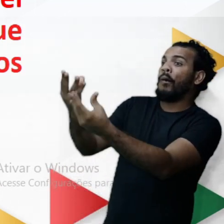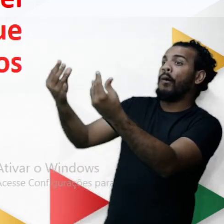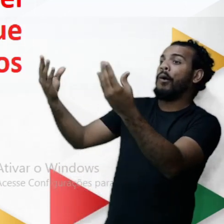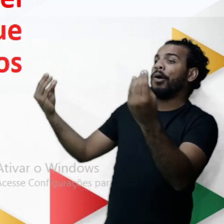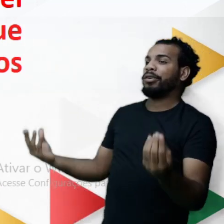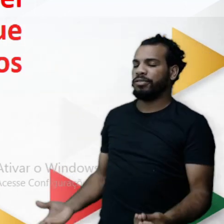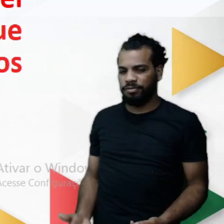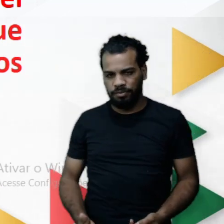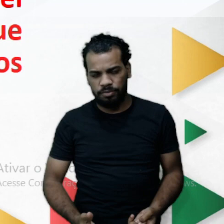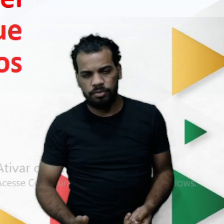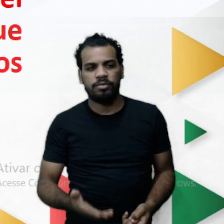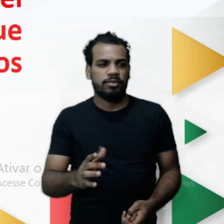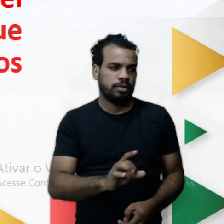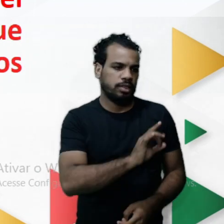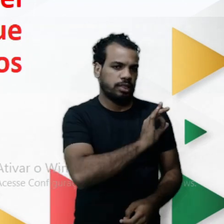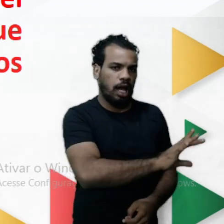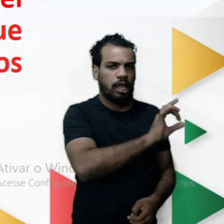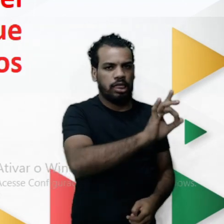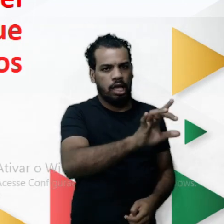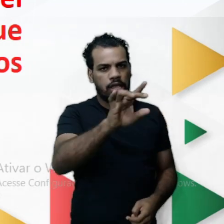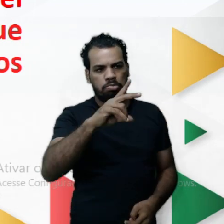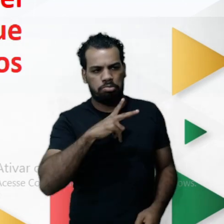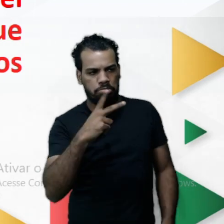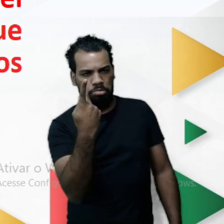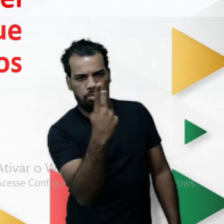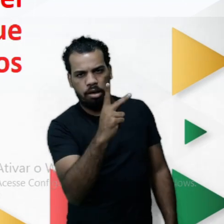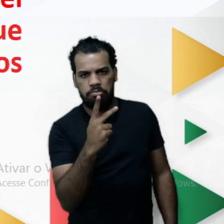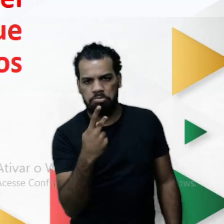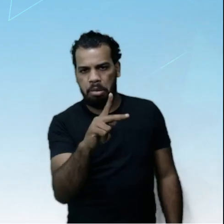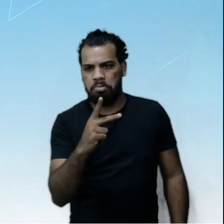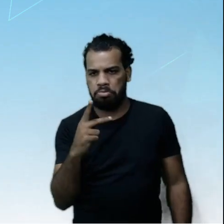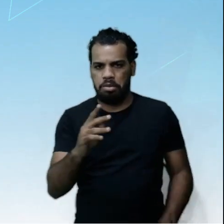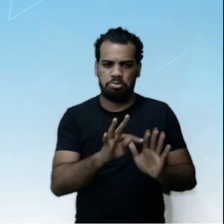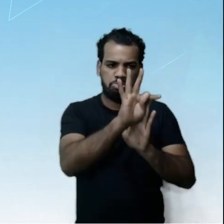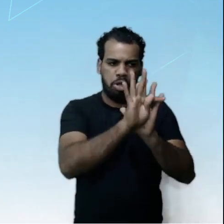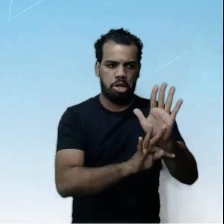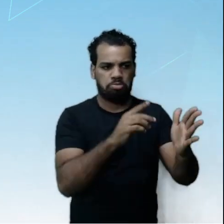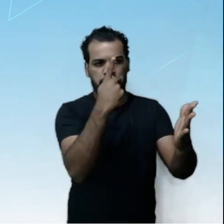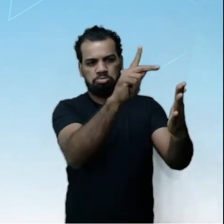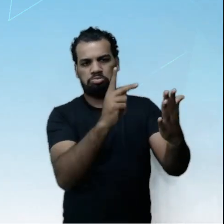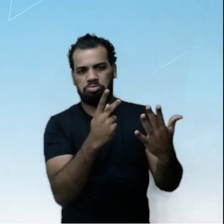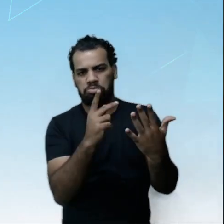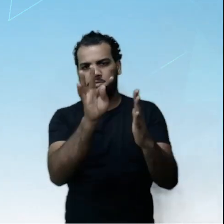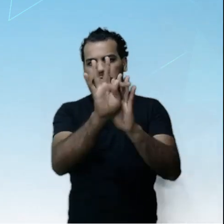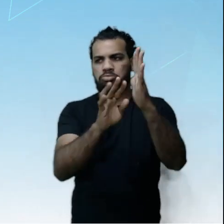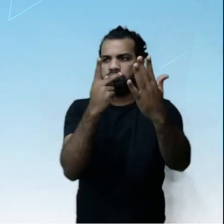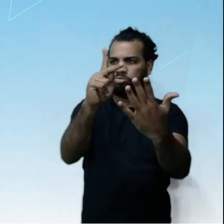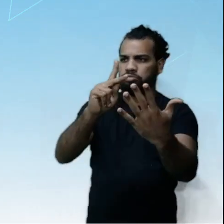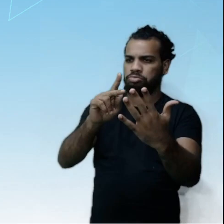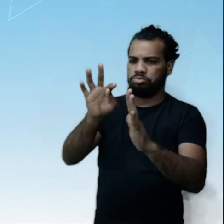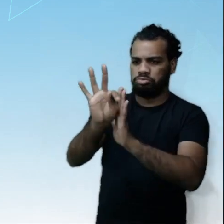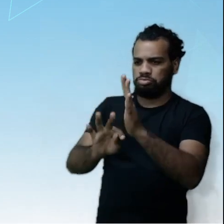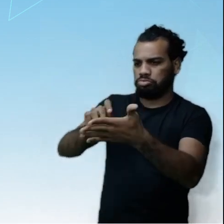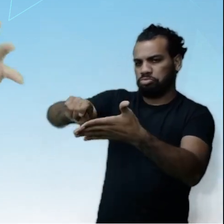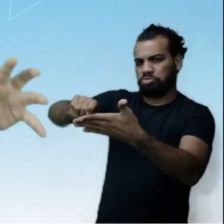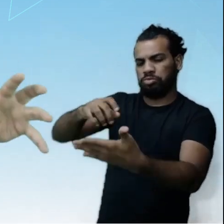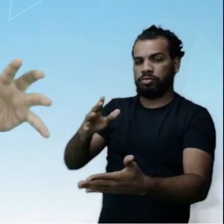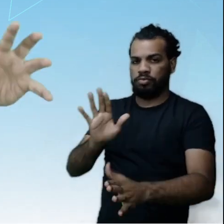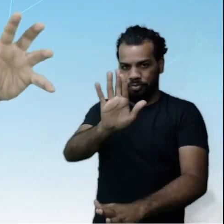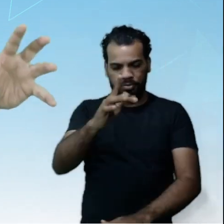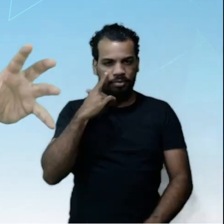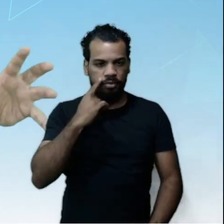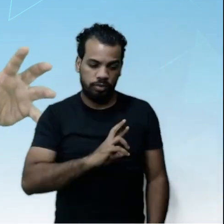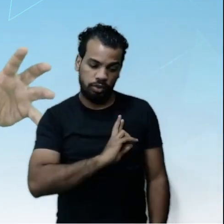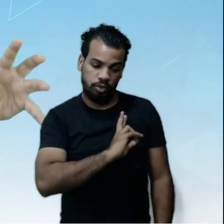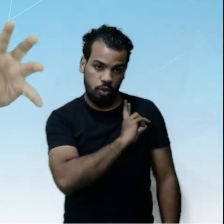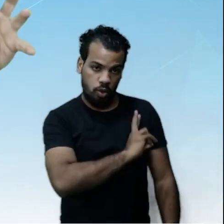possuem peculiaridades. Vamos lá, olhando para mim, o que são essas peculiaridades? É o seguinte: um romance é